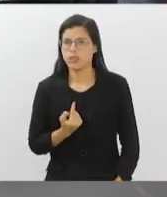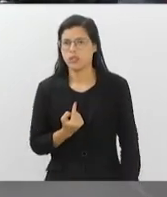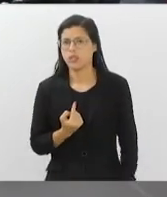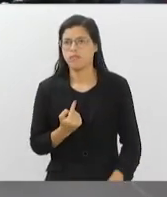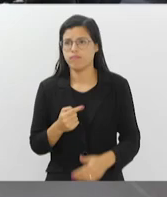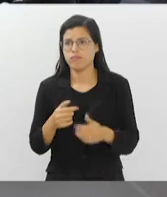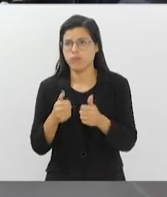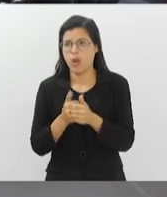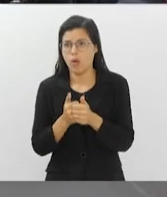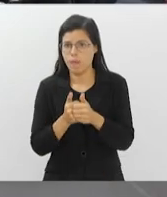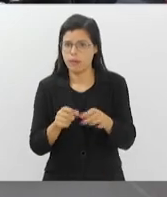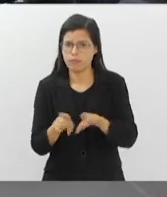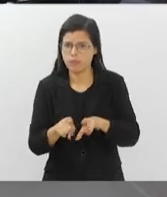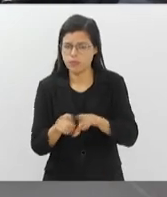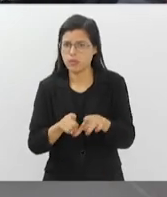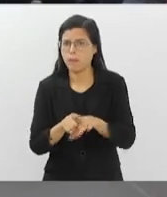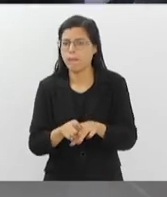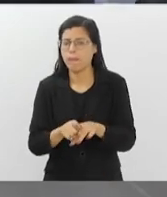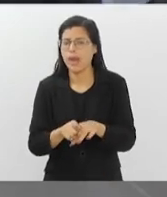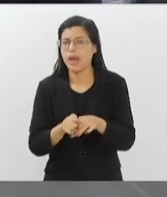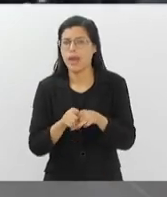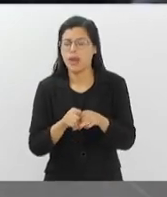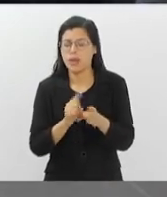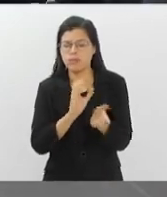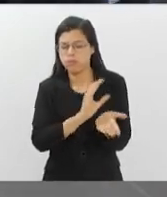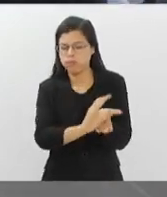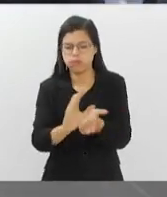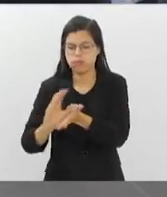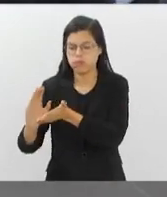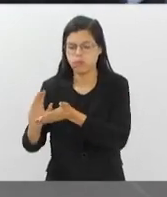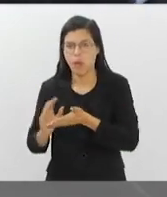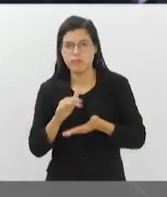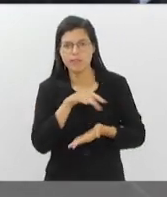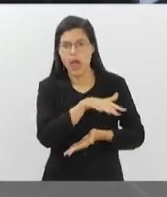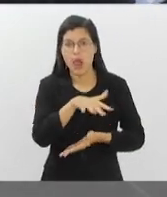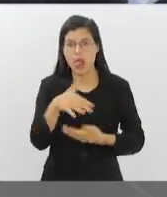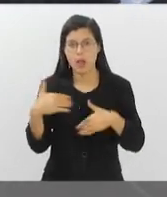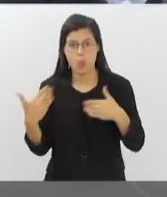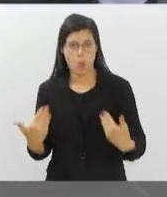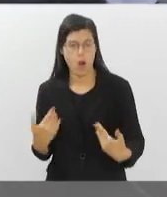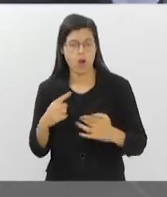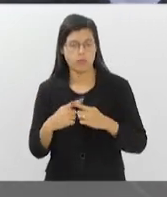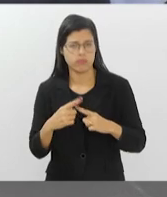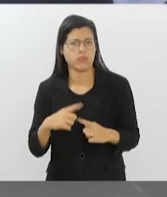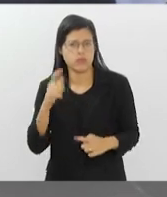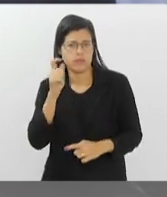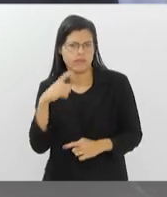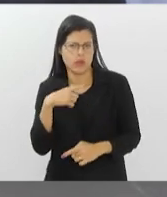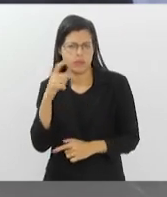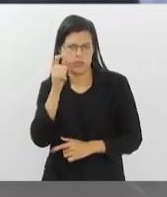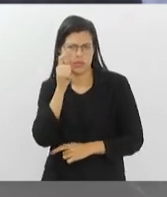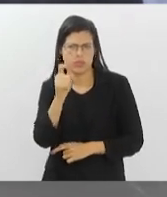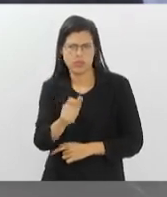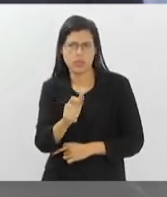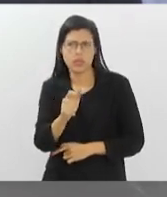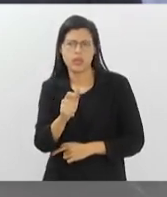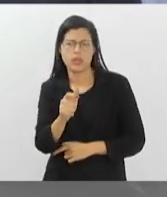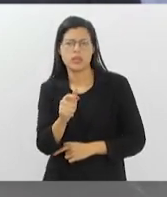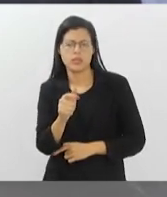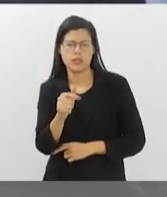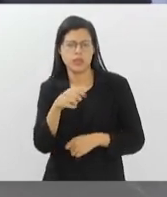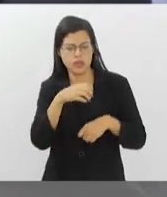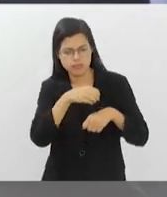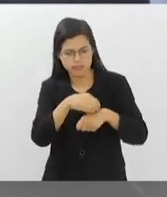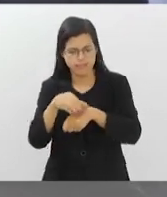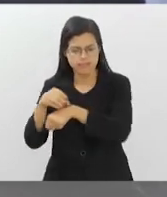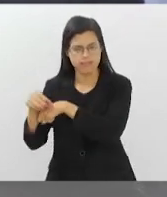a destinação, porque temos o interesse, né, na devida aplicação daquilo que nós destinamos às cidades. Né,